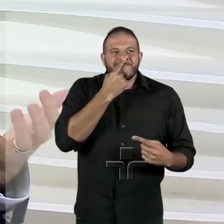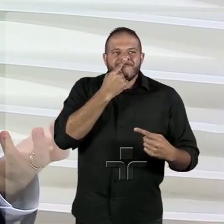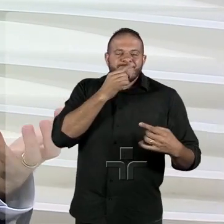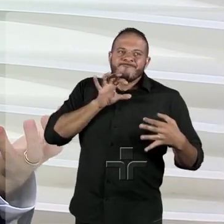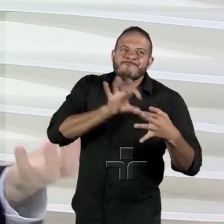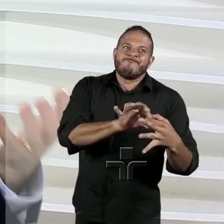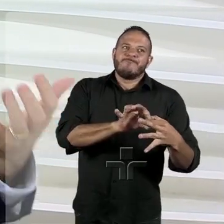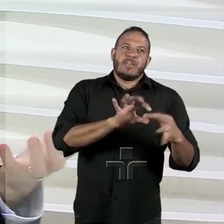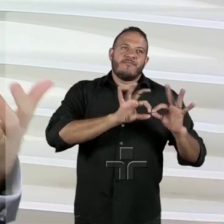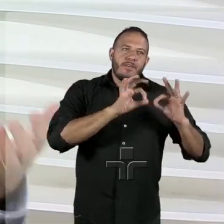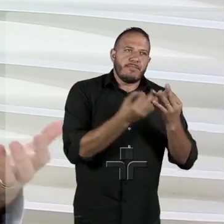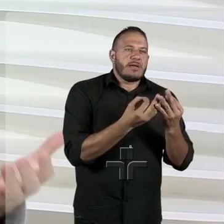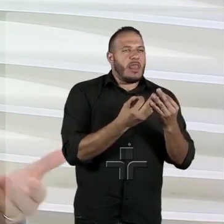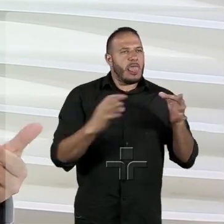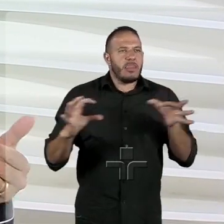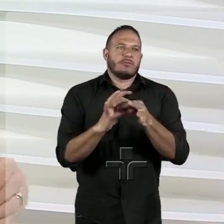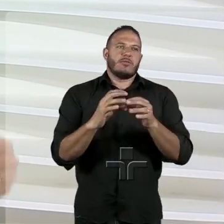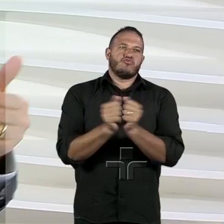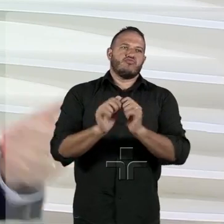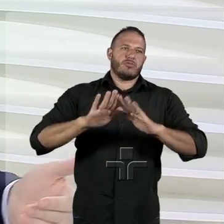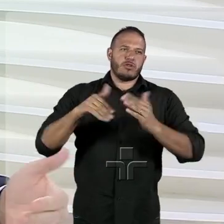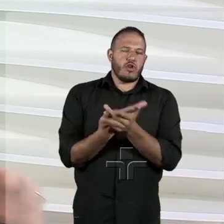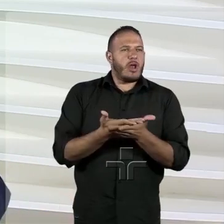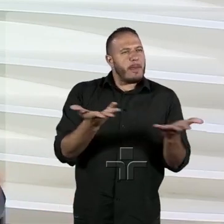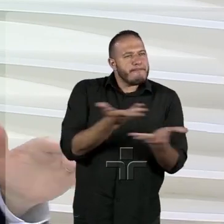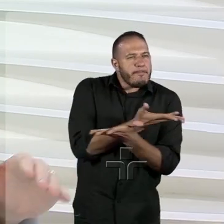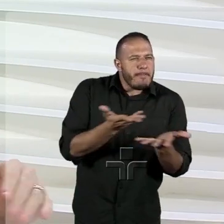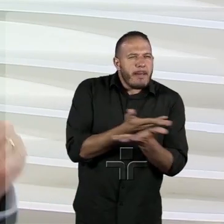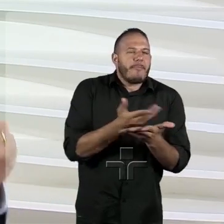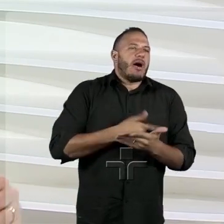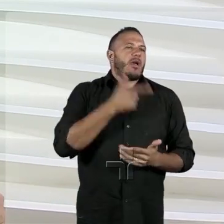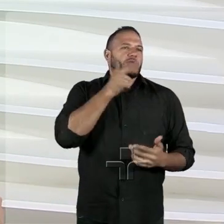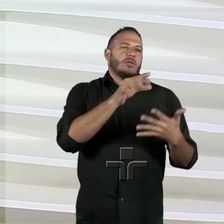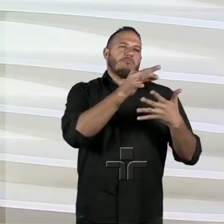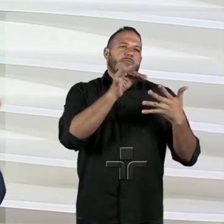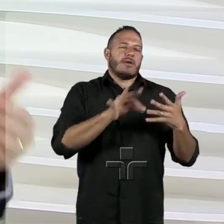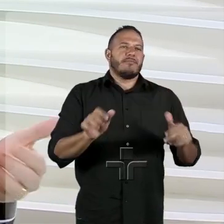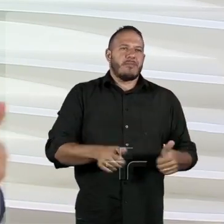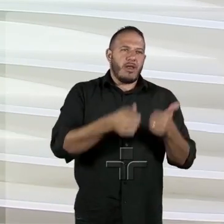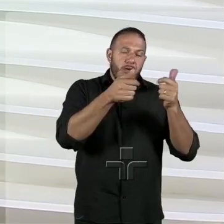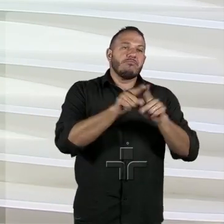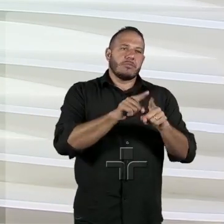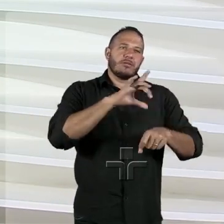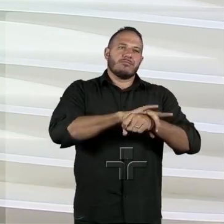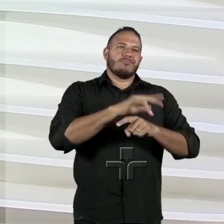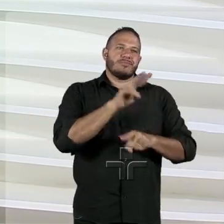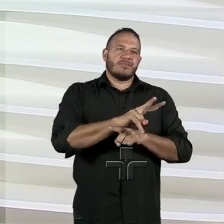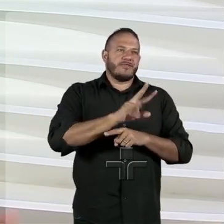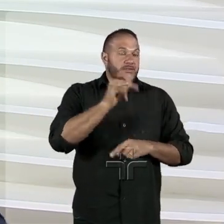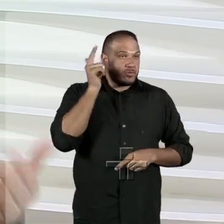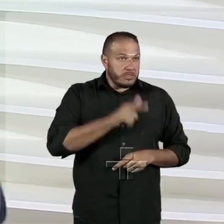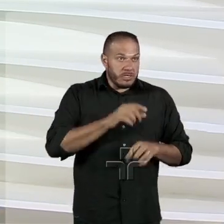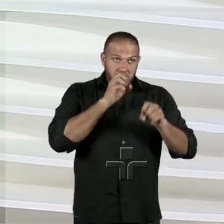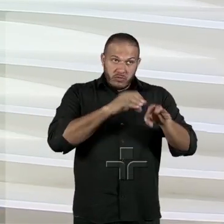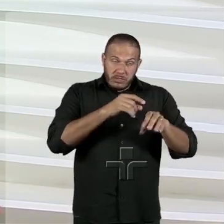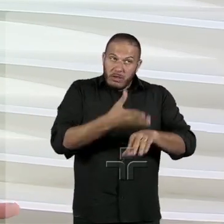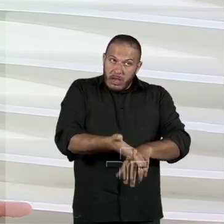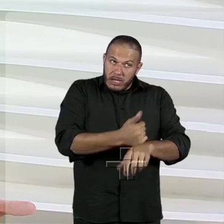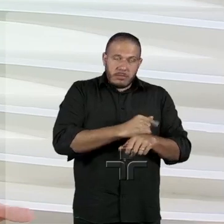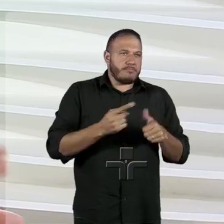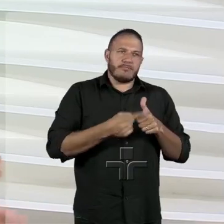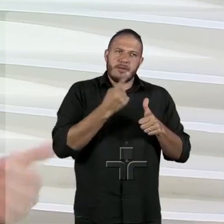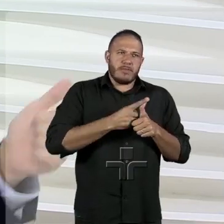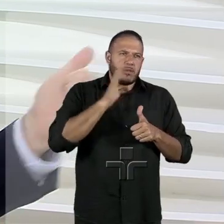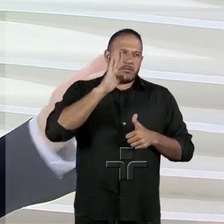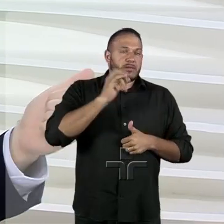junto com a escola e aí cada vez mais a gente vai acertar. E a segurança ela vai surgir porque educação chegando antes de qualquer coisa.